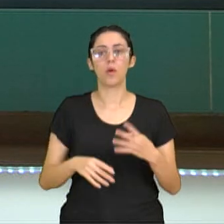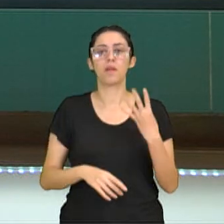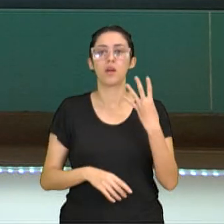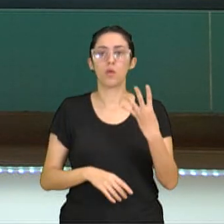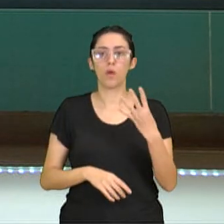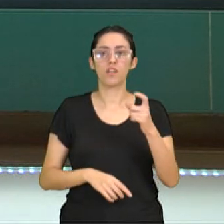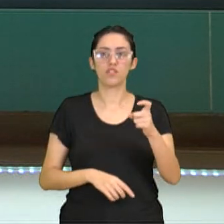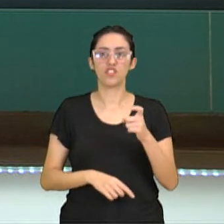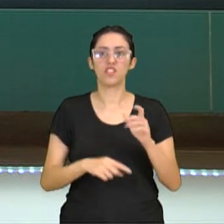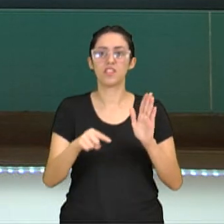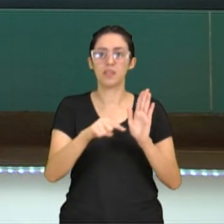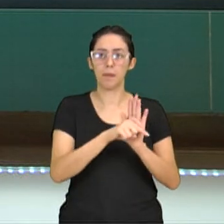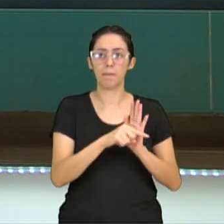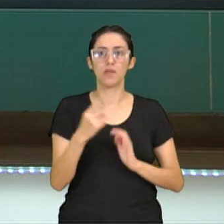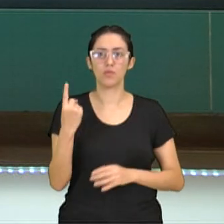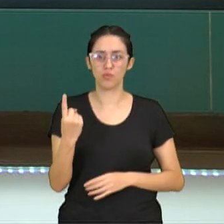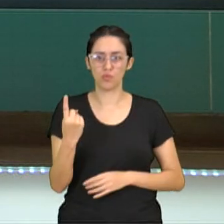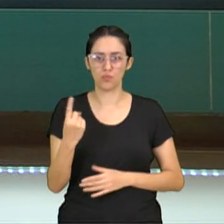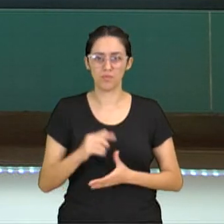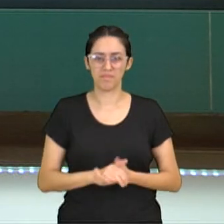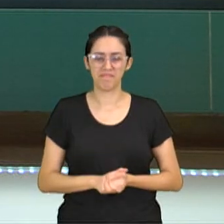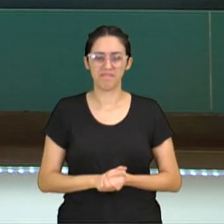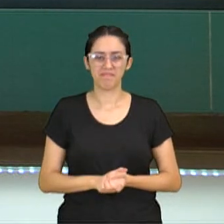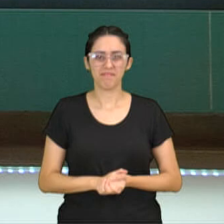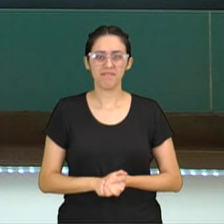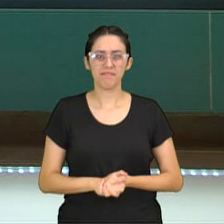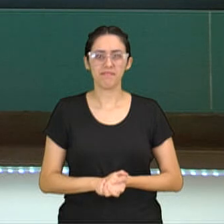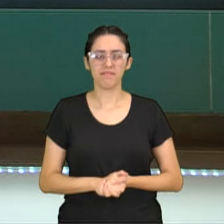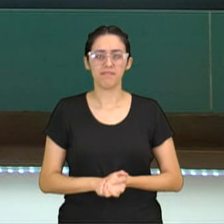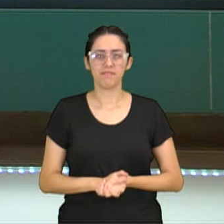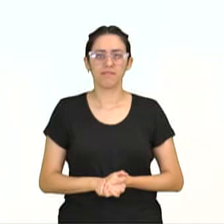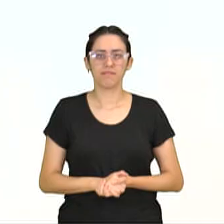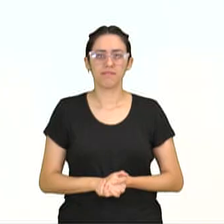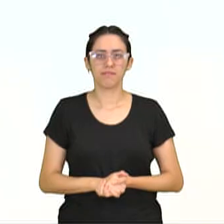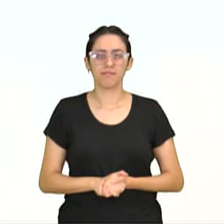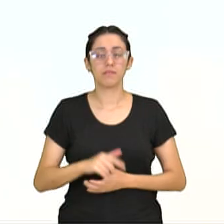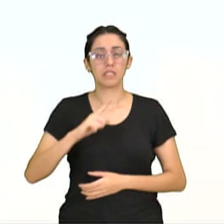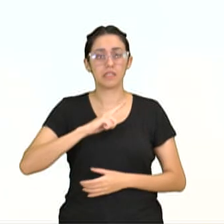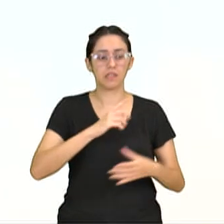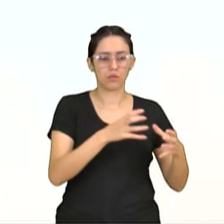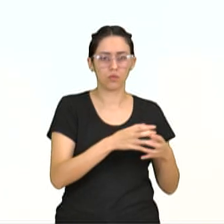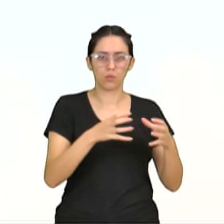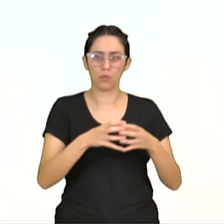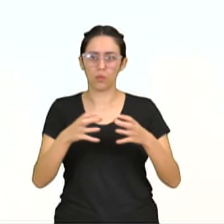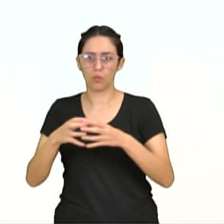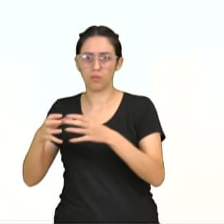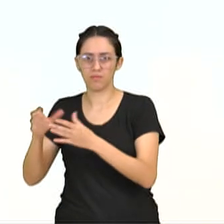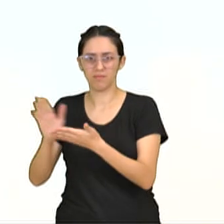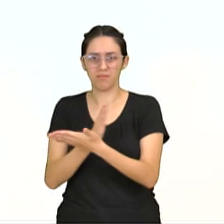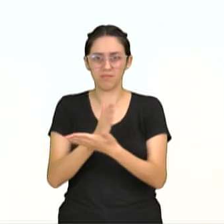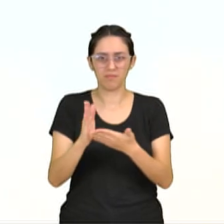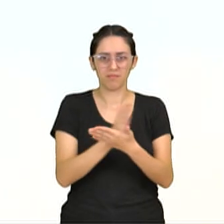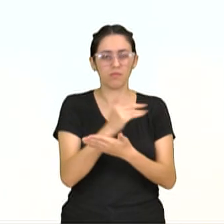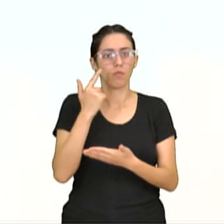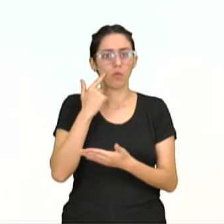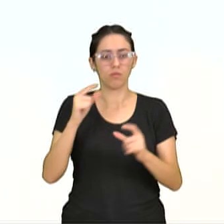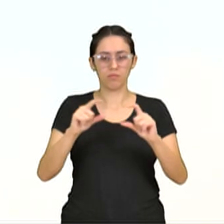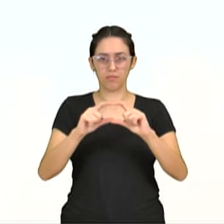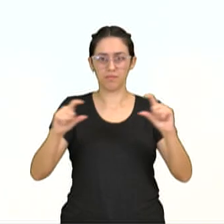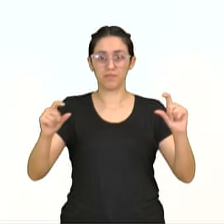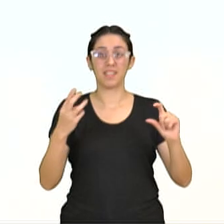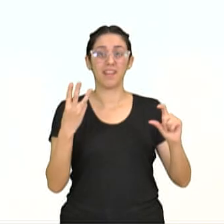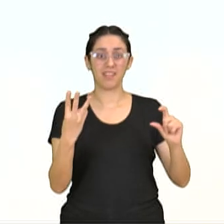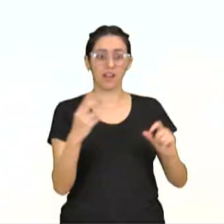1, quando você coloca a parcela inteira, tá bom? Eu tenho por agrupamento, quando você tem assim uma expressão,